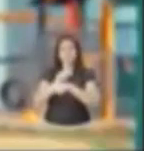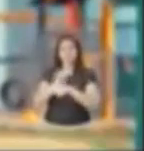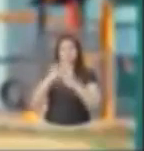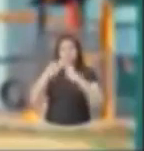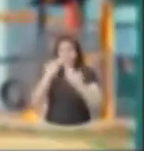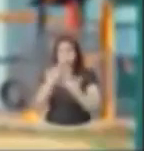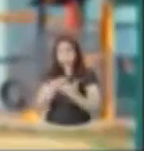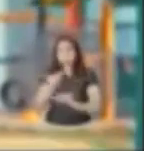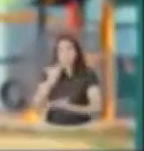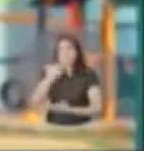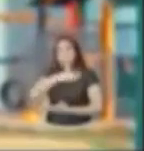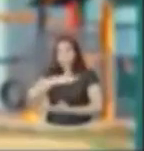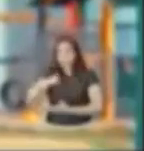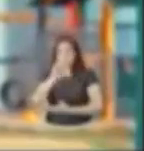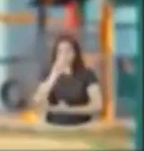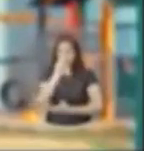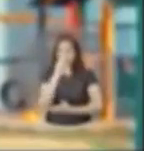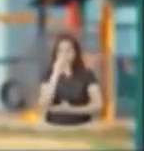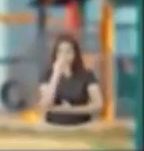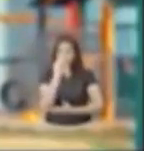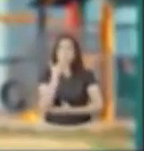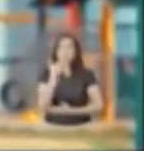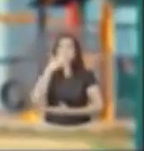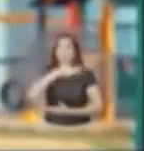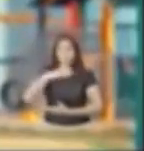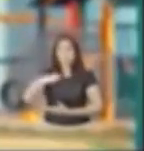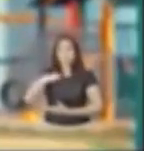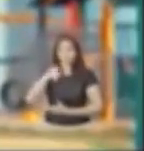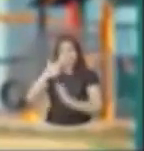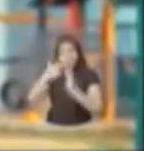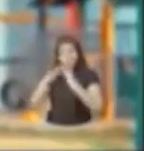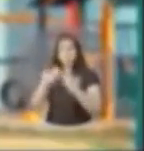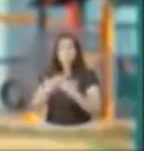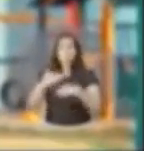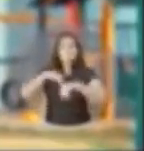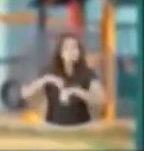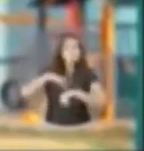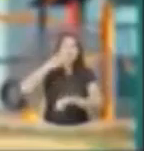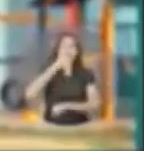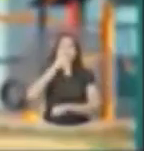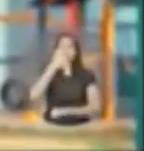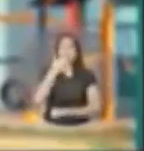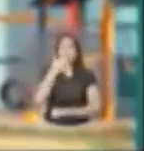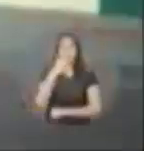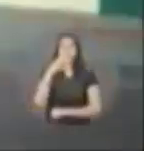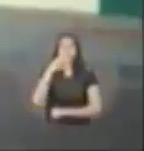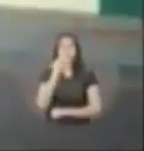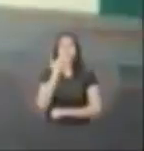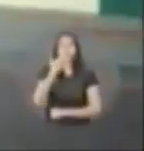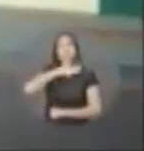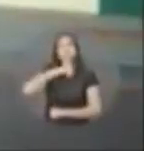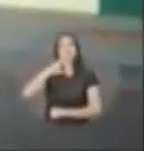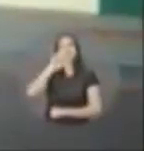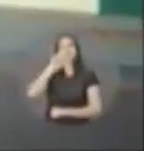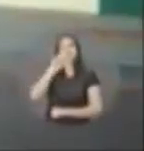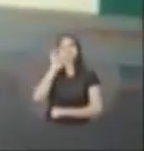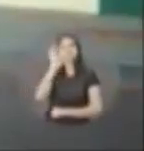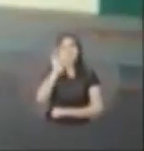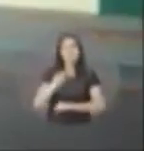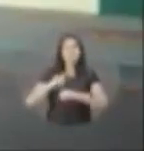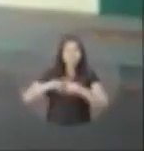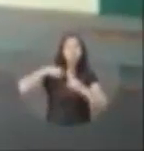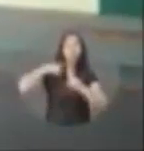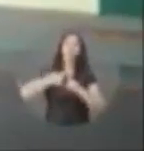80 crianças, um SEIC pode receber até 120 crianças, 50% a mais. Ou seja, com o